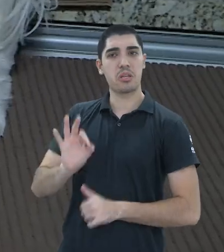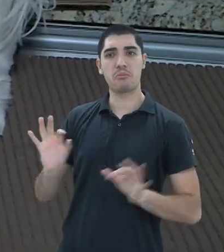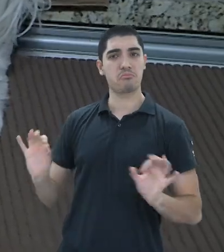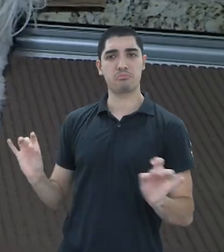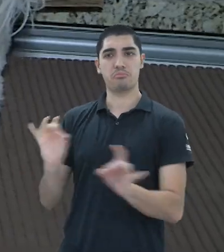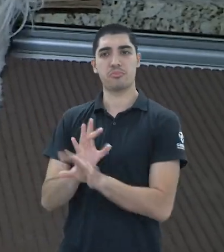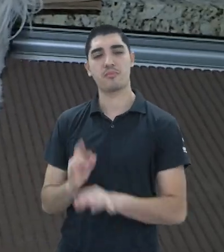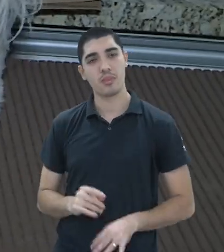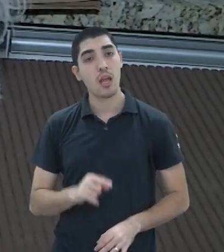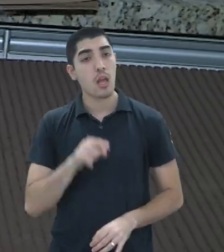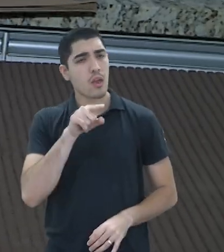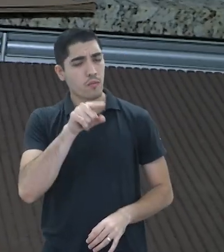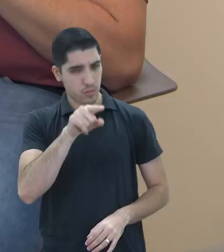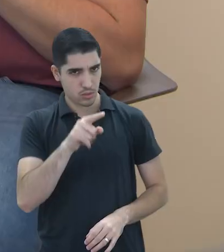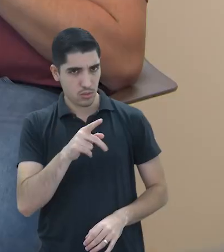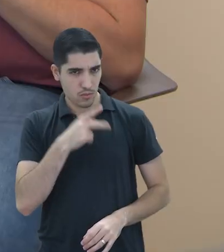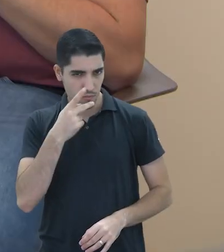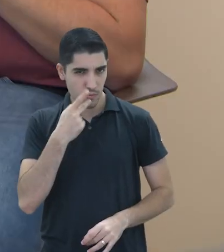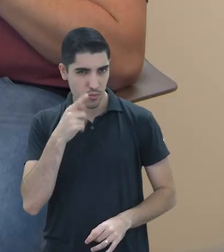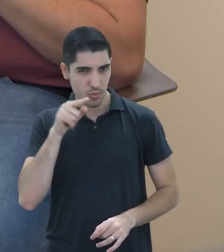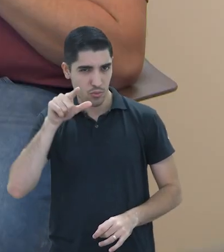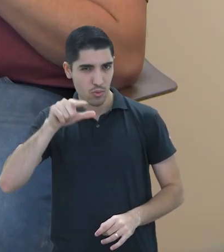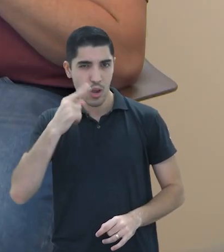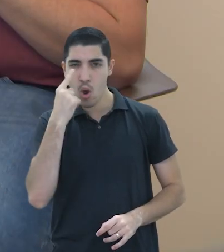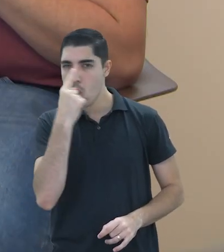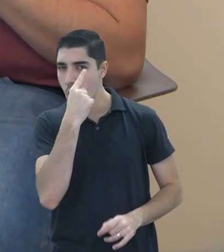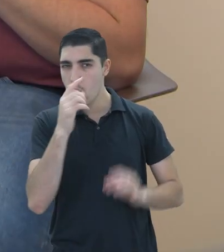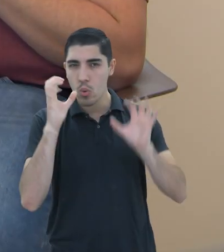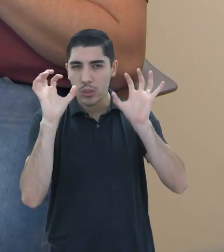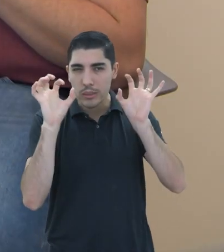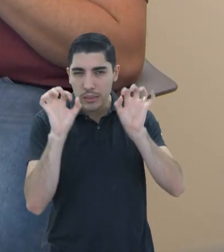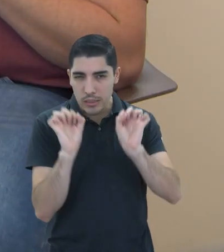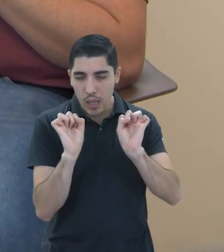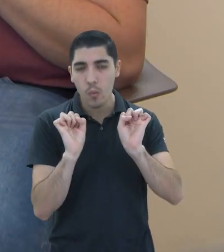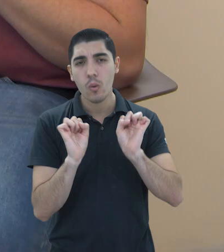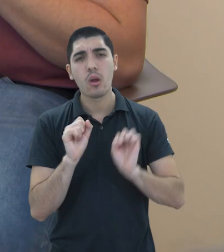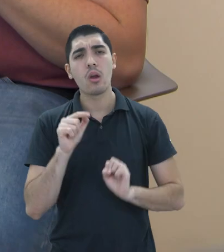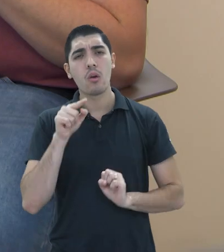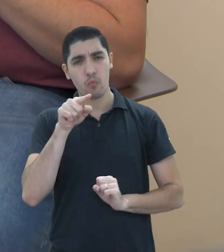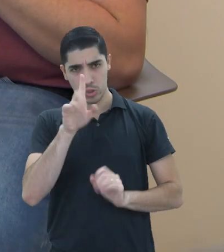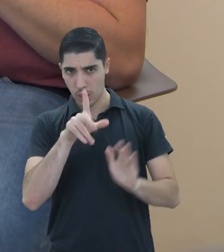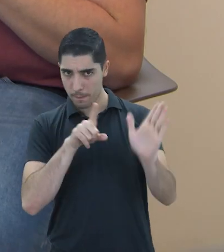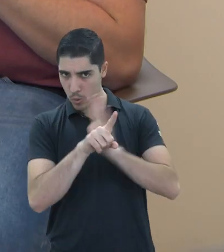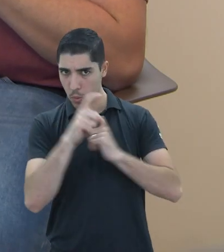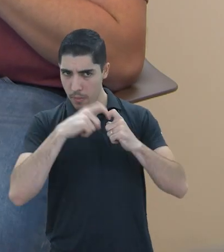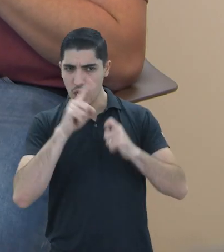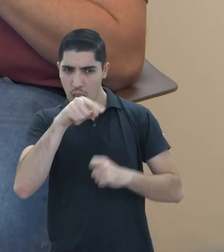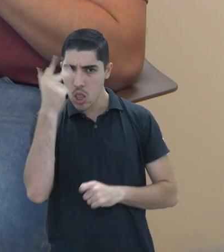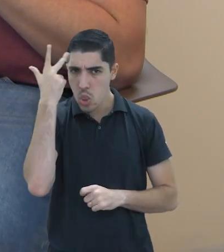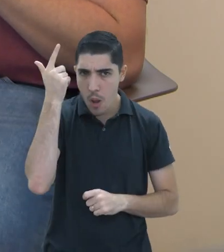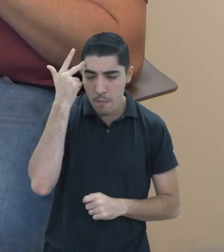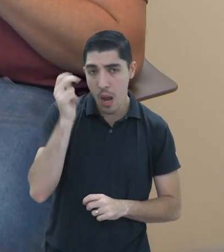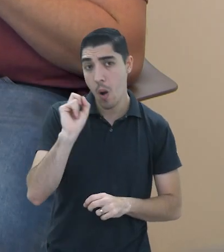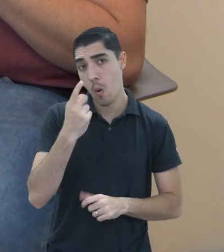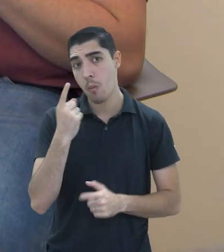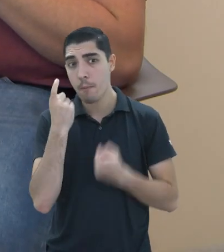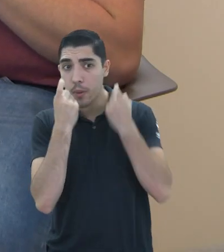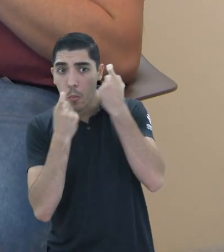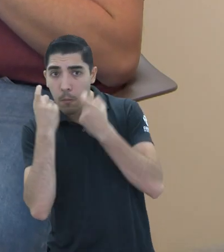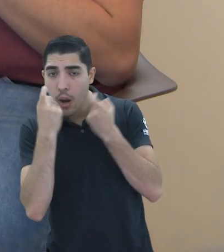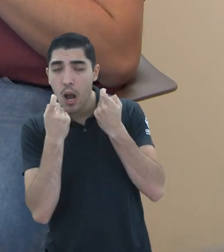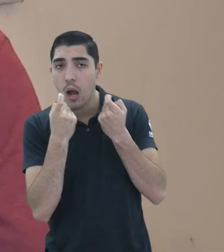seco, conversando com a doutora que tratou da Gaia, você conseguiu entender se era uma coisa comum, se era uma coisa